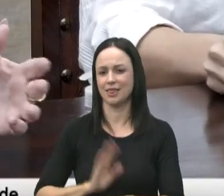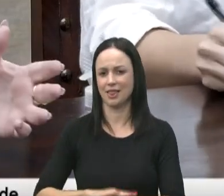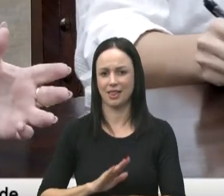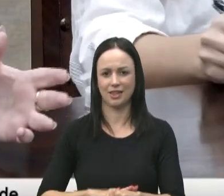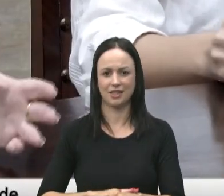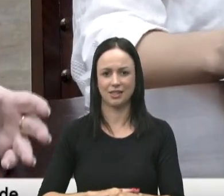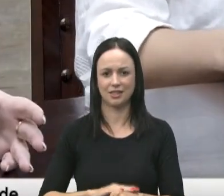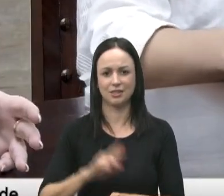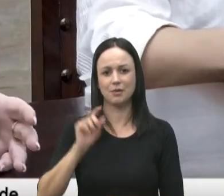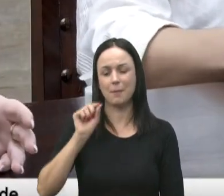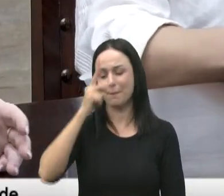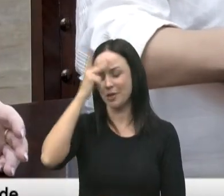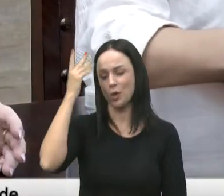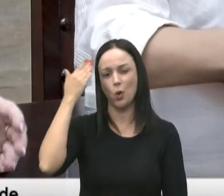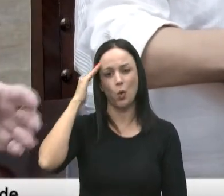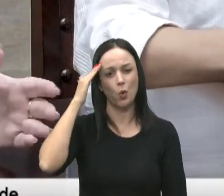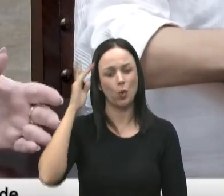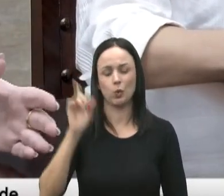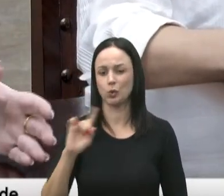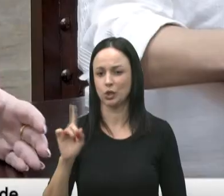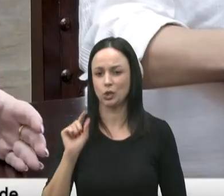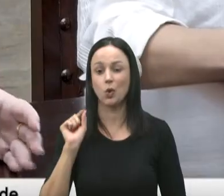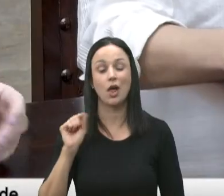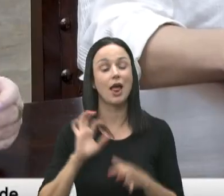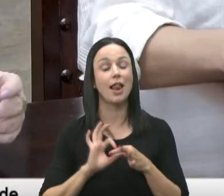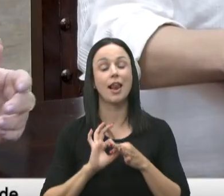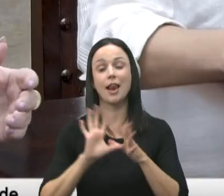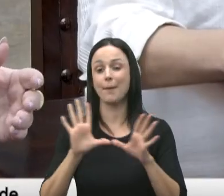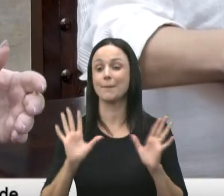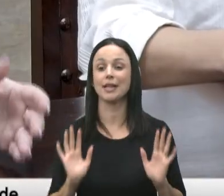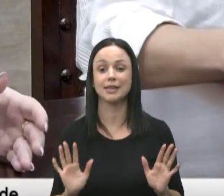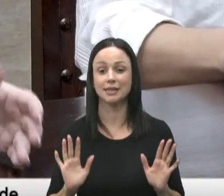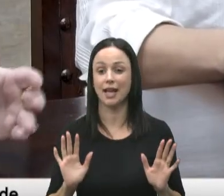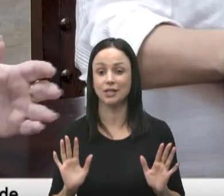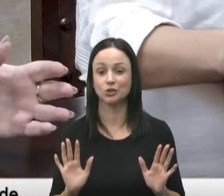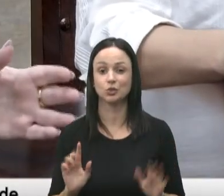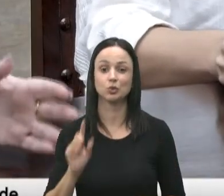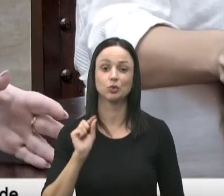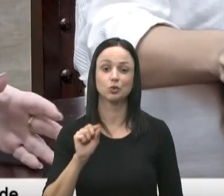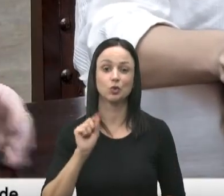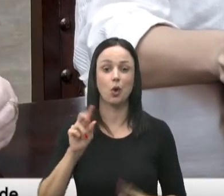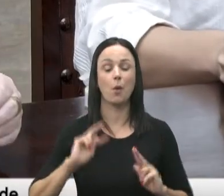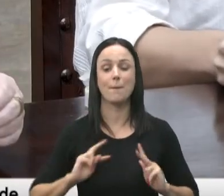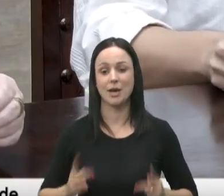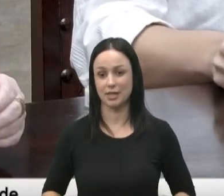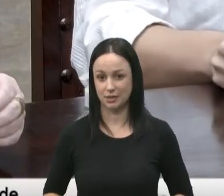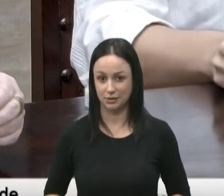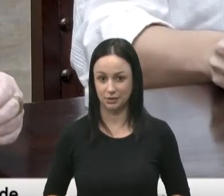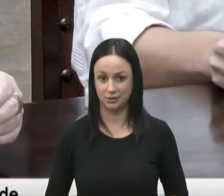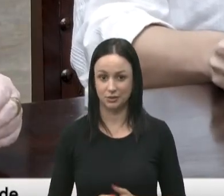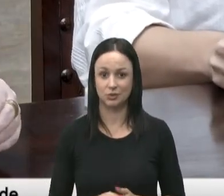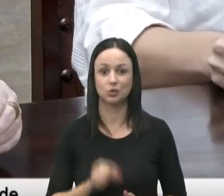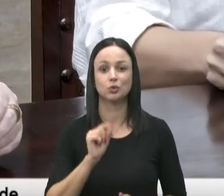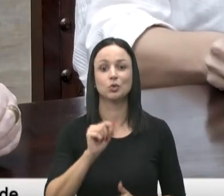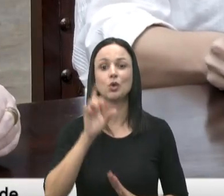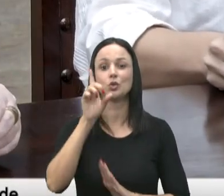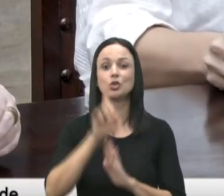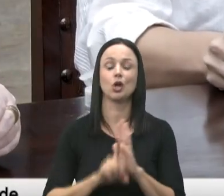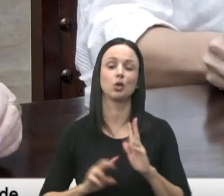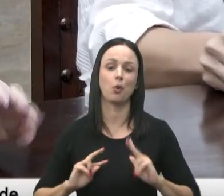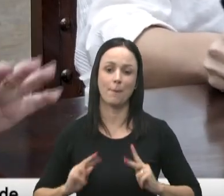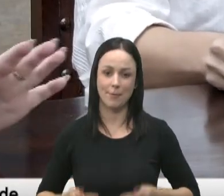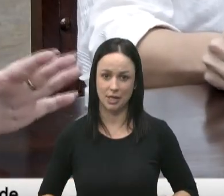quem não entende o que é liberdade, o que é humanidade, o que são os direitos